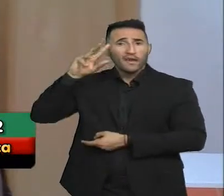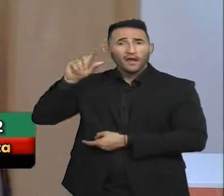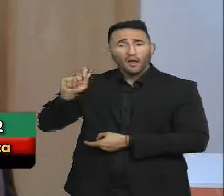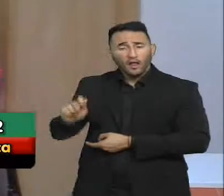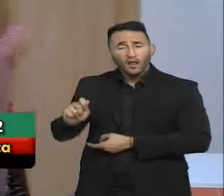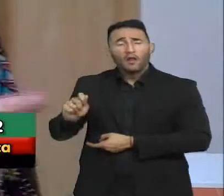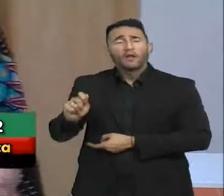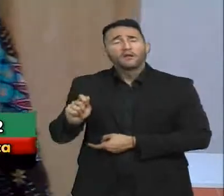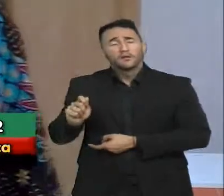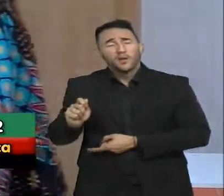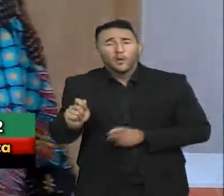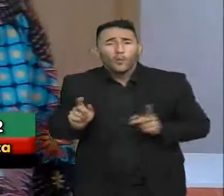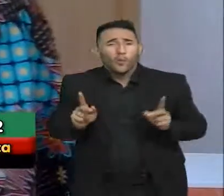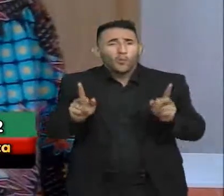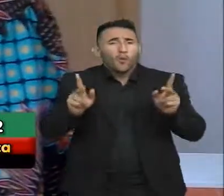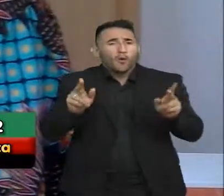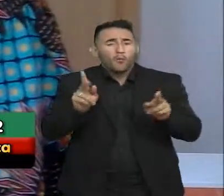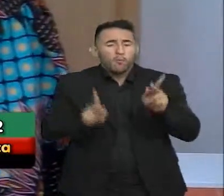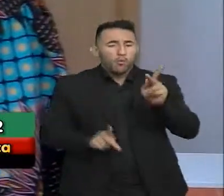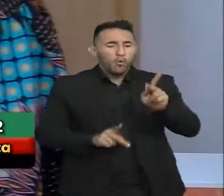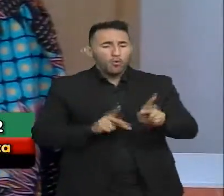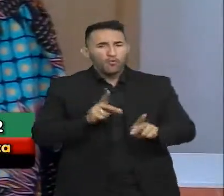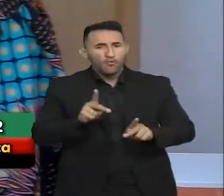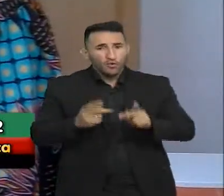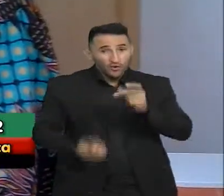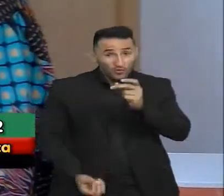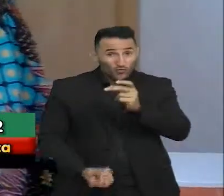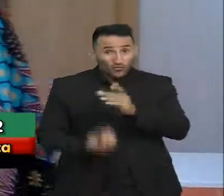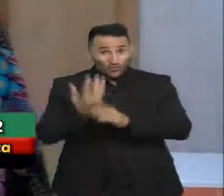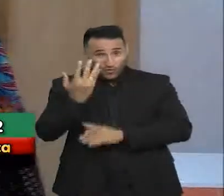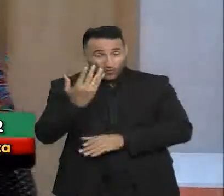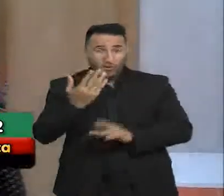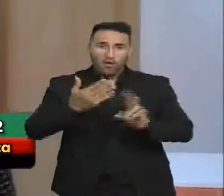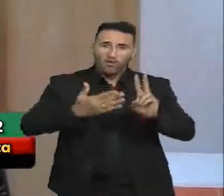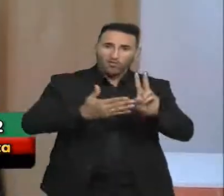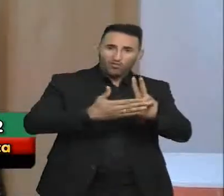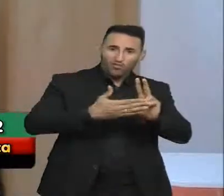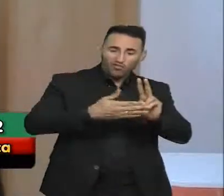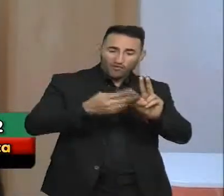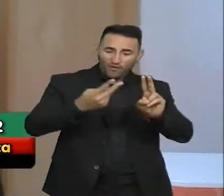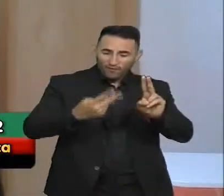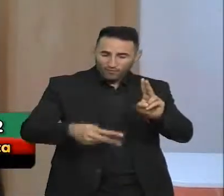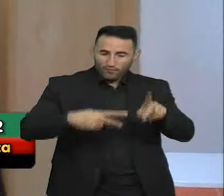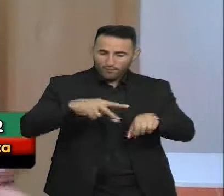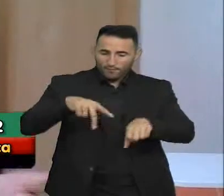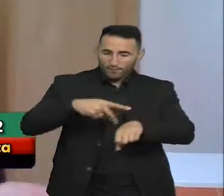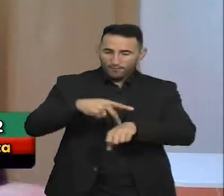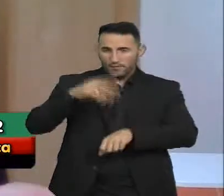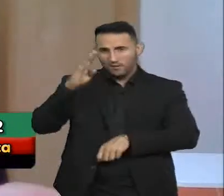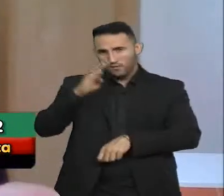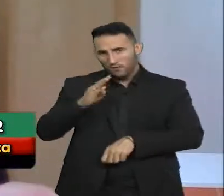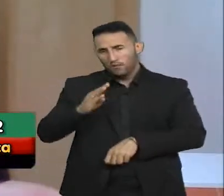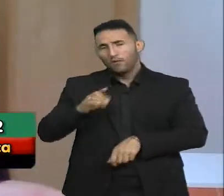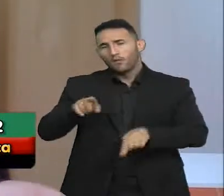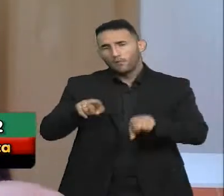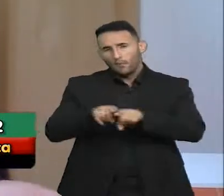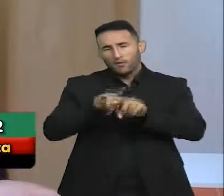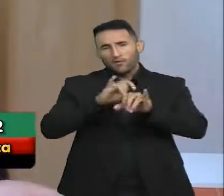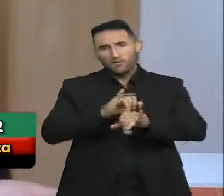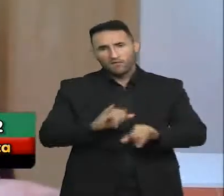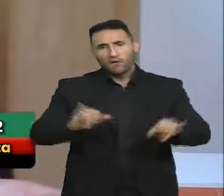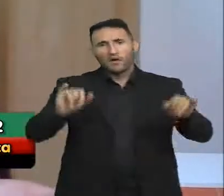africana, assim como os povos originários, né, os indígenas aqui no nosso país, eles também vêm falar